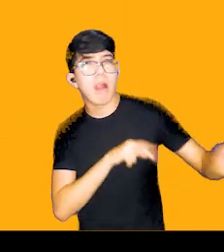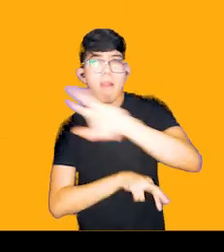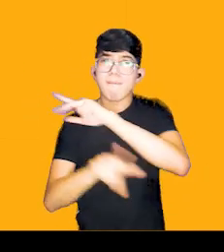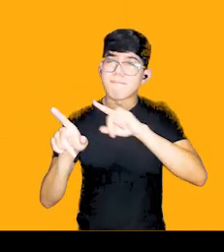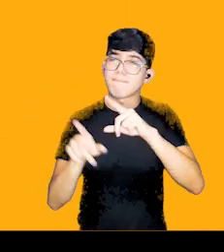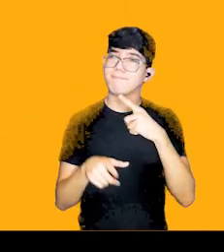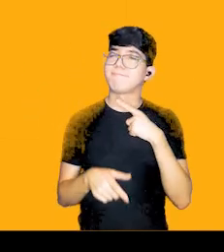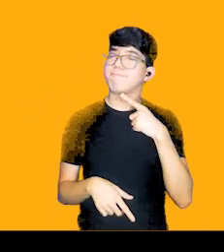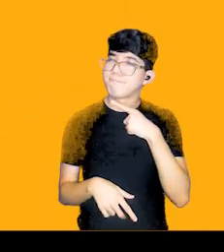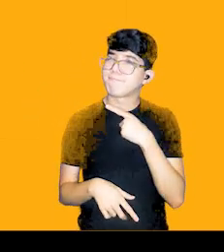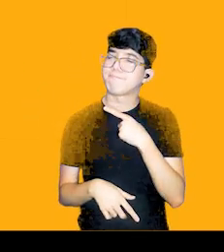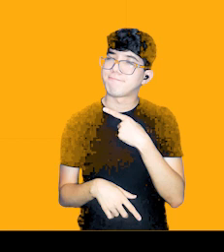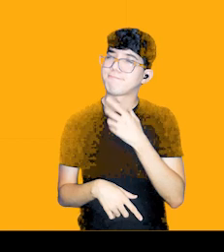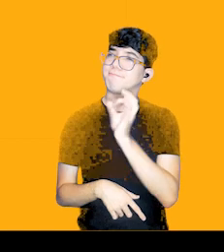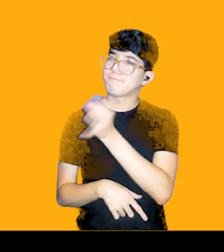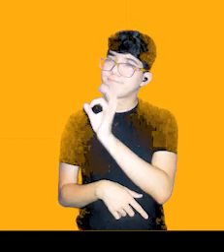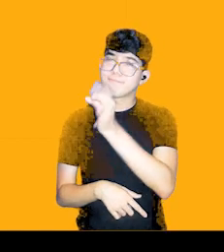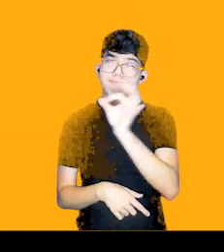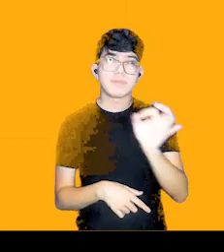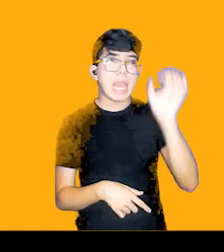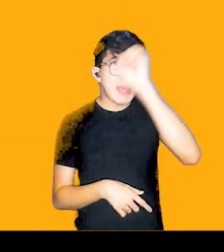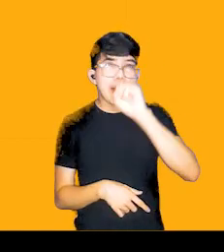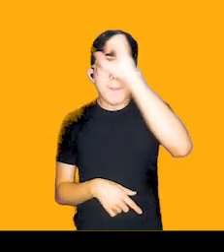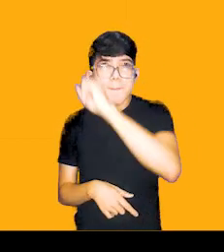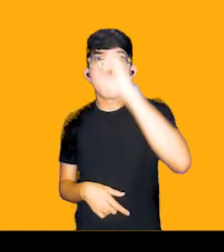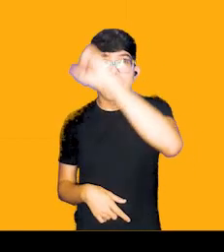coisa, para cada desafio é que é diferente, né?